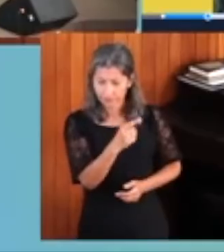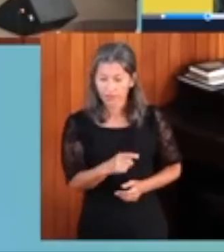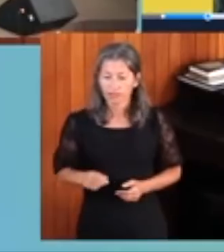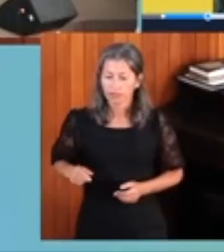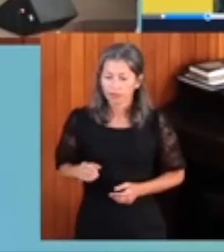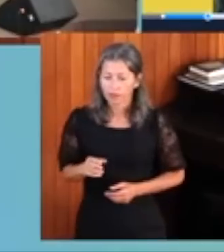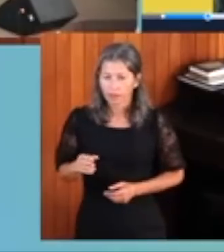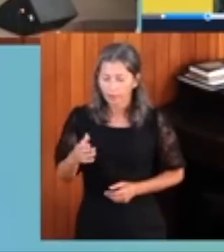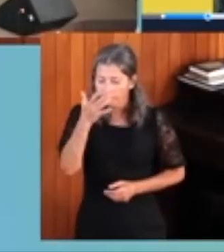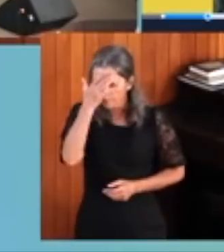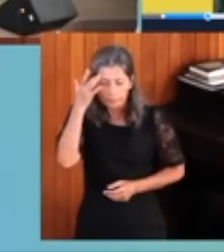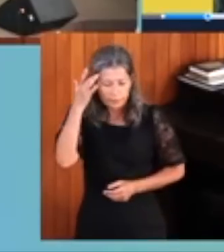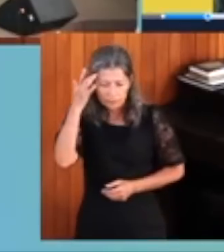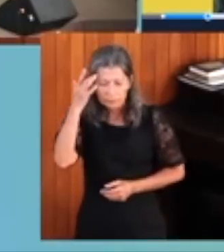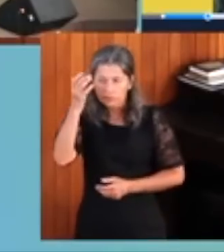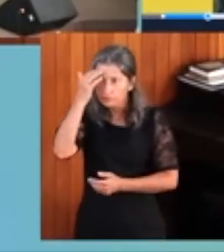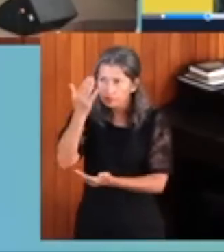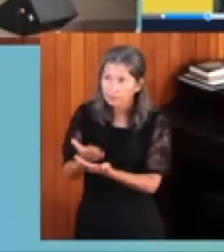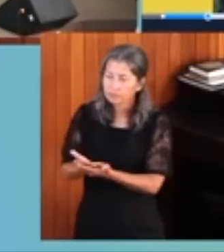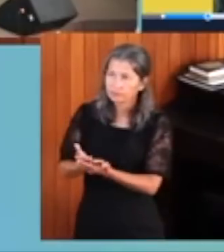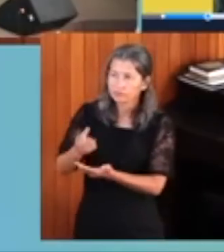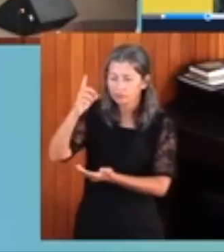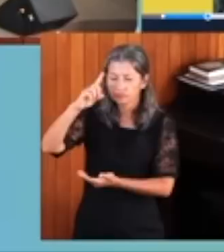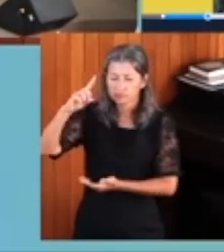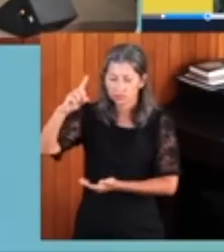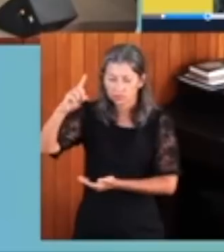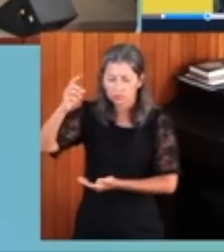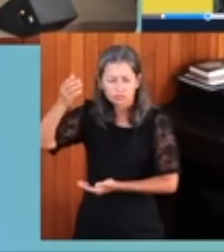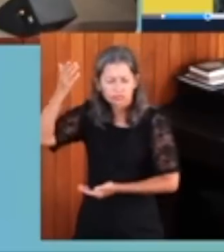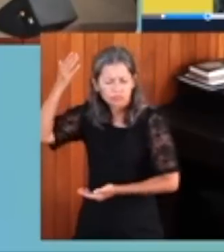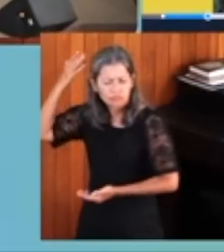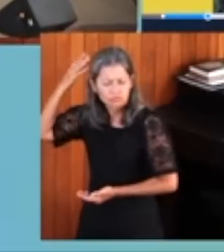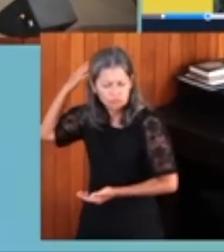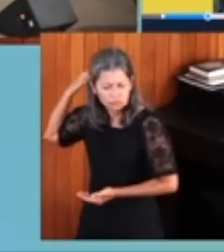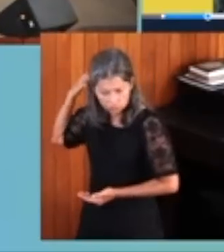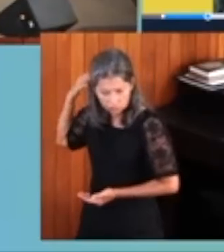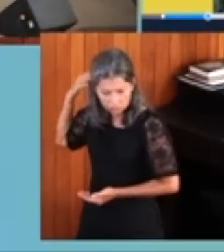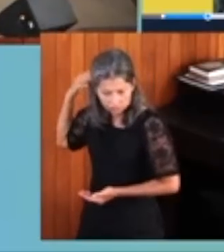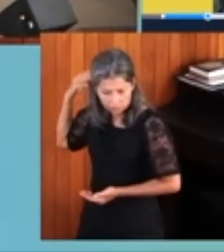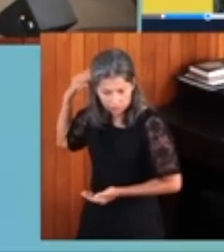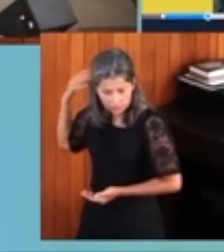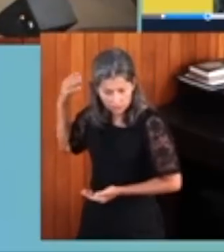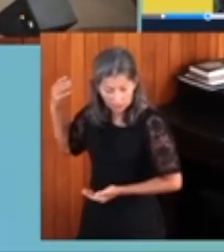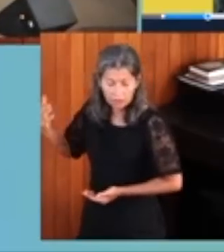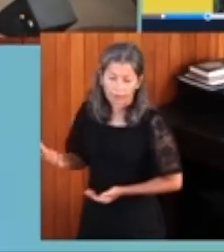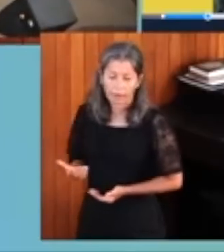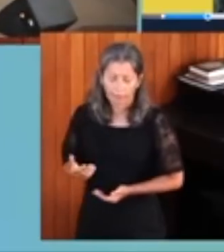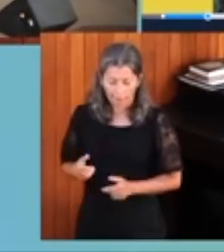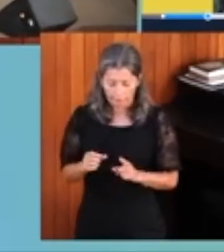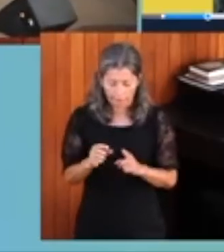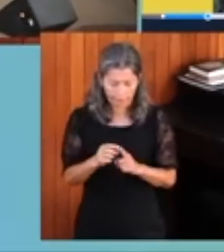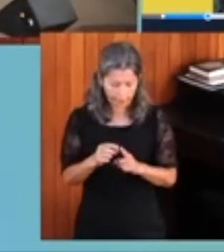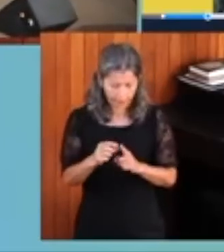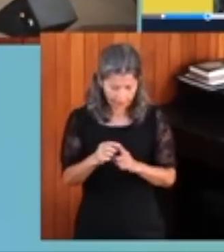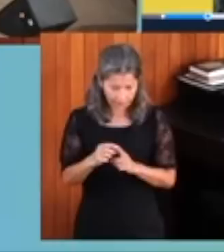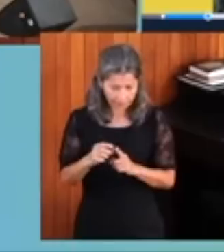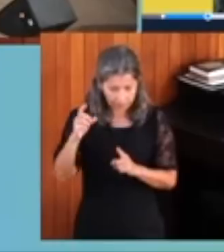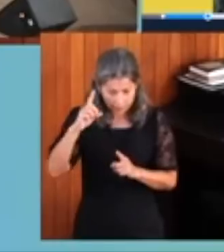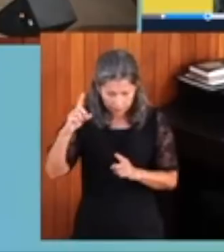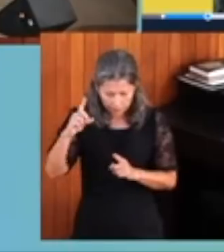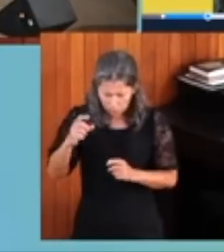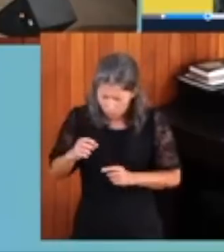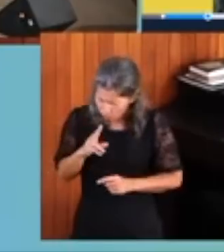primitivo, puro, que era vencedor, que pregava, que avançava, e tinha o poder de Deus os acompanhando. Mas